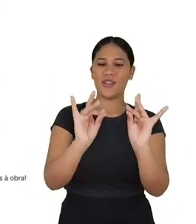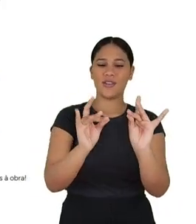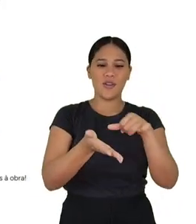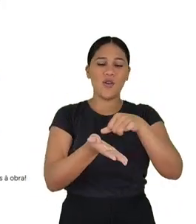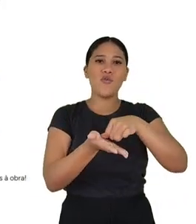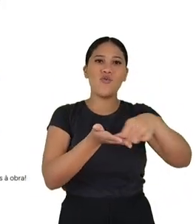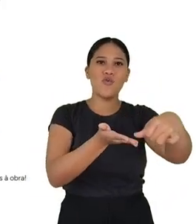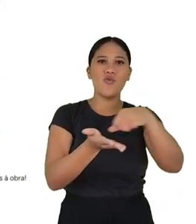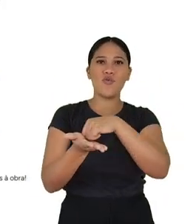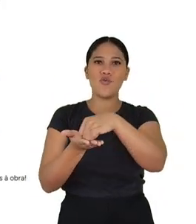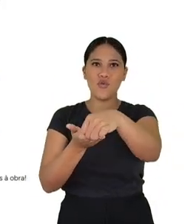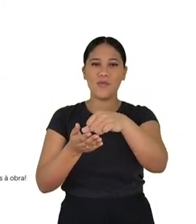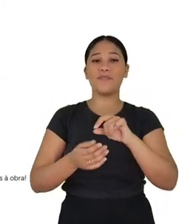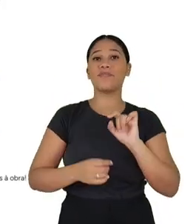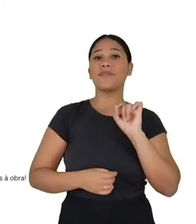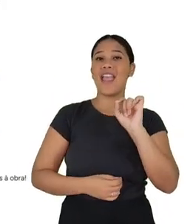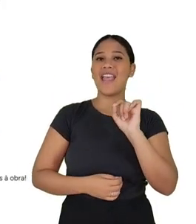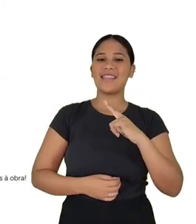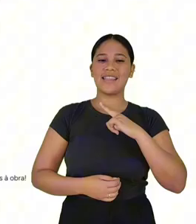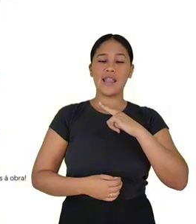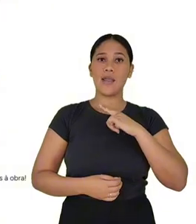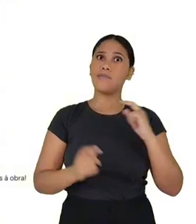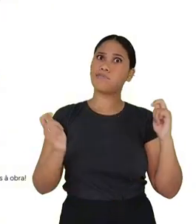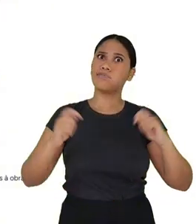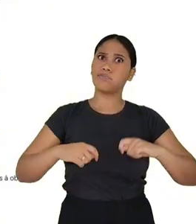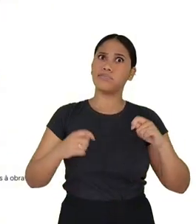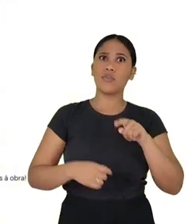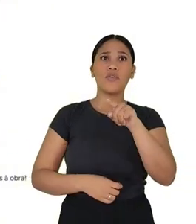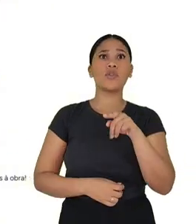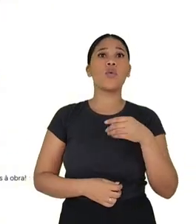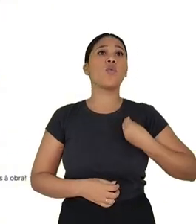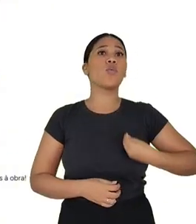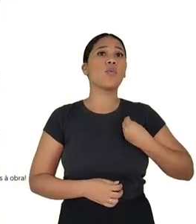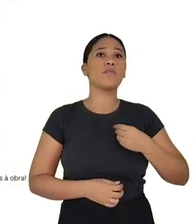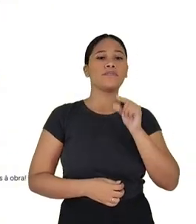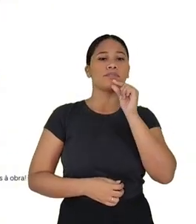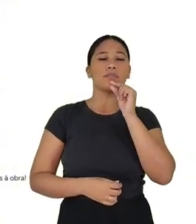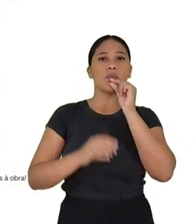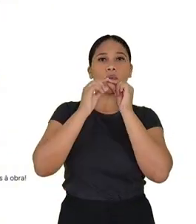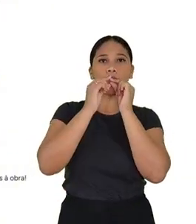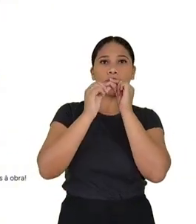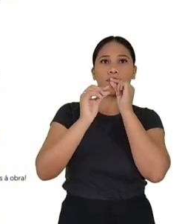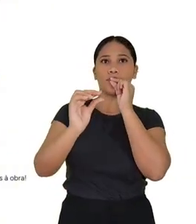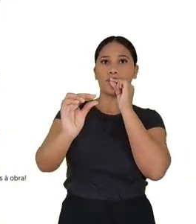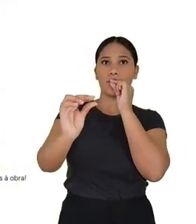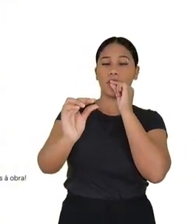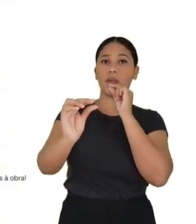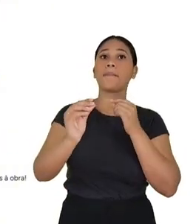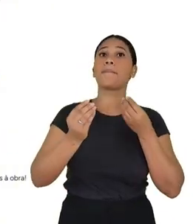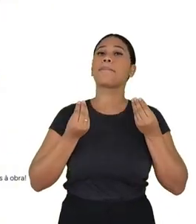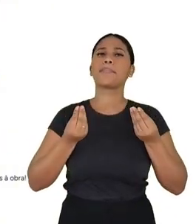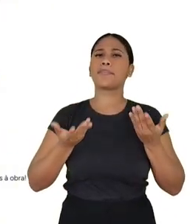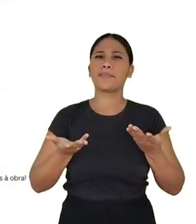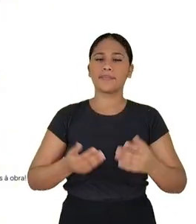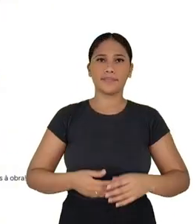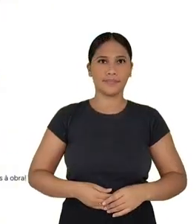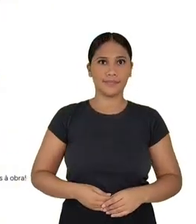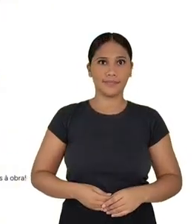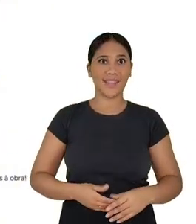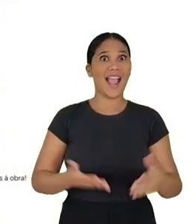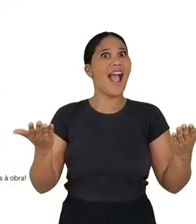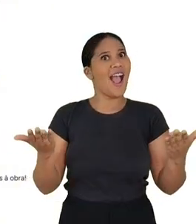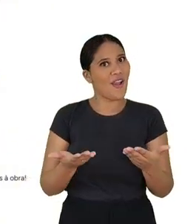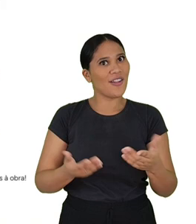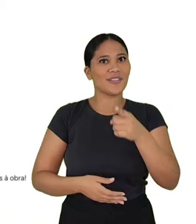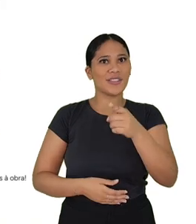fita adesiva para colar na outra ponta do canudo. Deixe um espaço para que possa colocar os lábios ao redor do canudo.